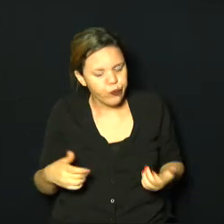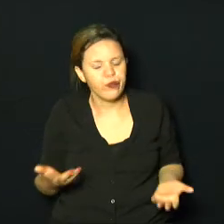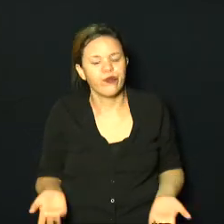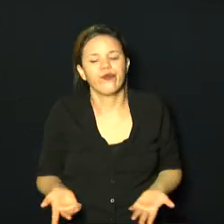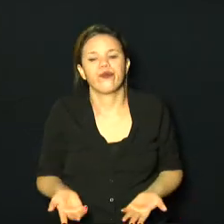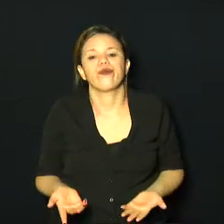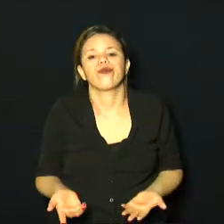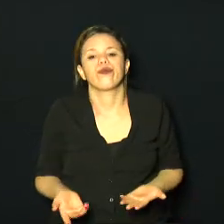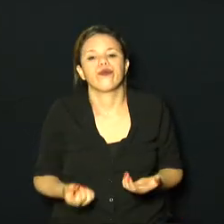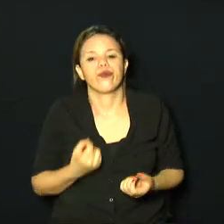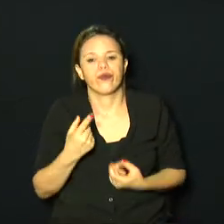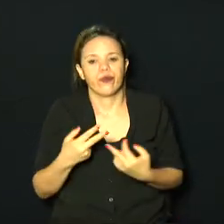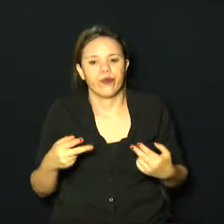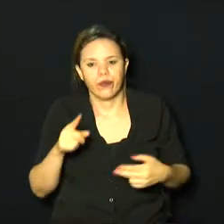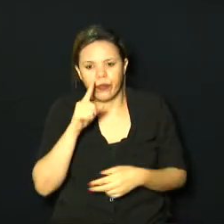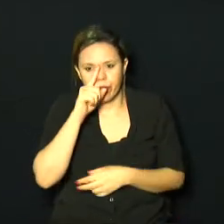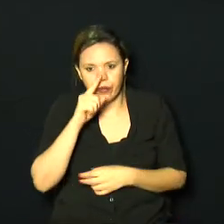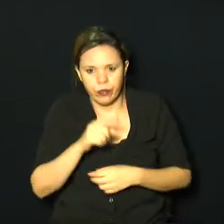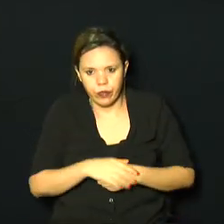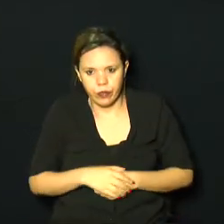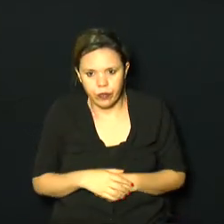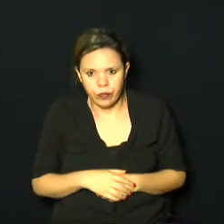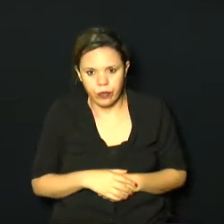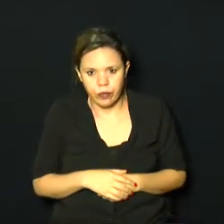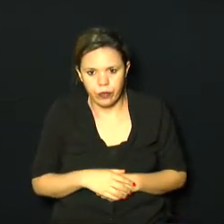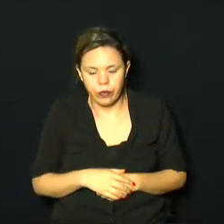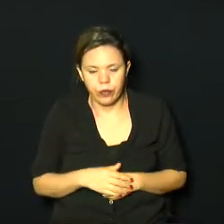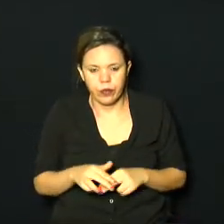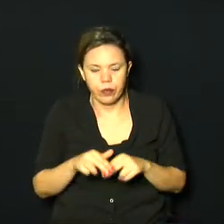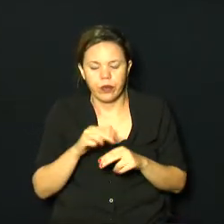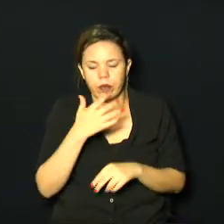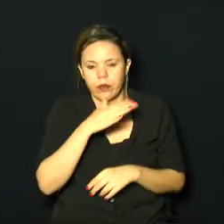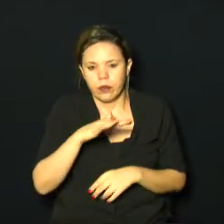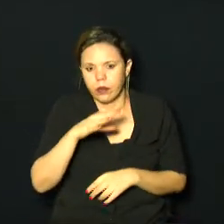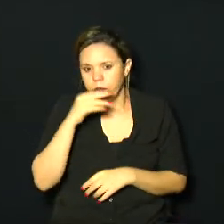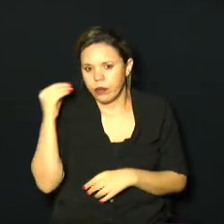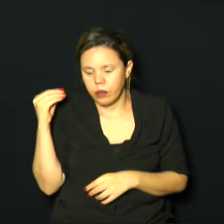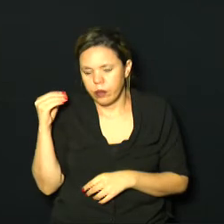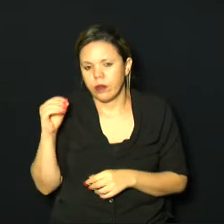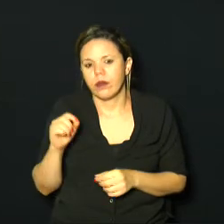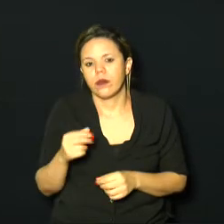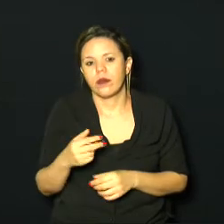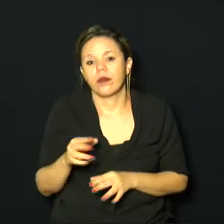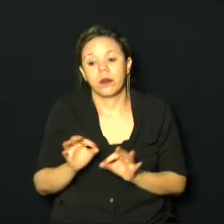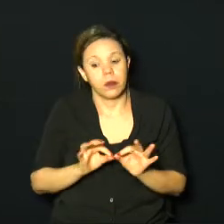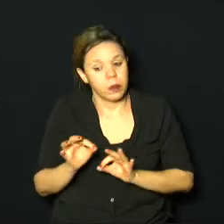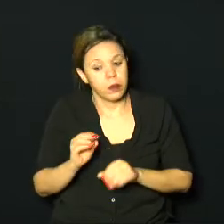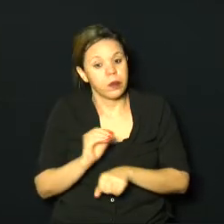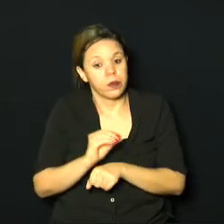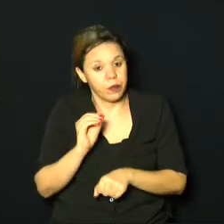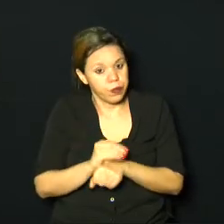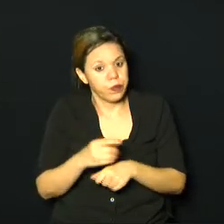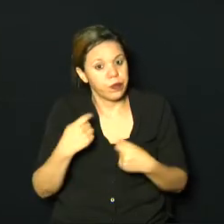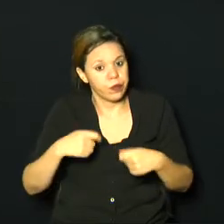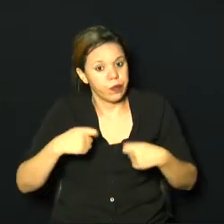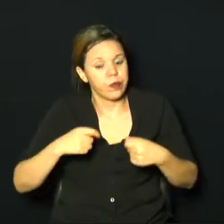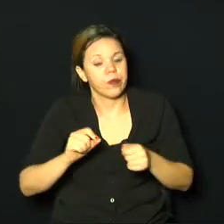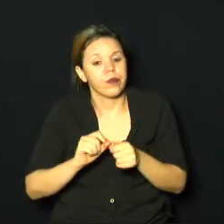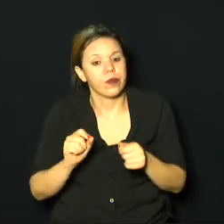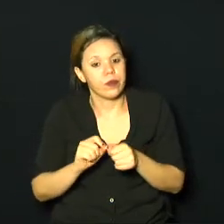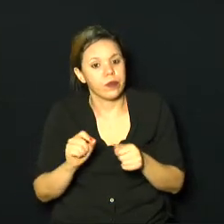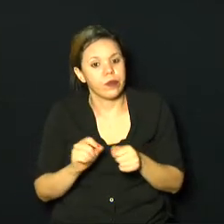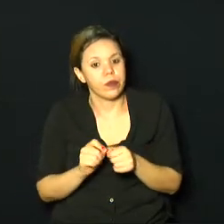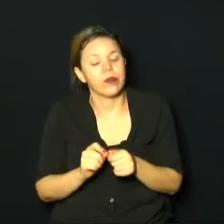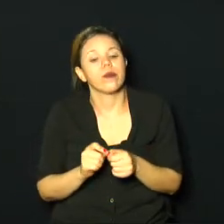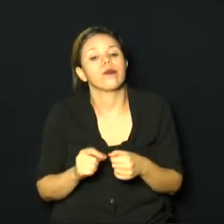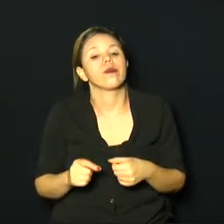as eventuais situações de risco envolvendo as crianças e adolescentes, aplicar as medidas de proteção necessárias, fazer as requisições